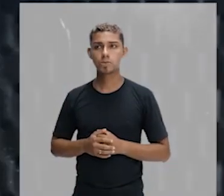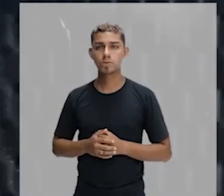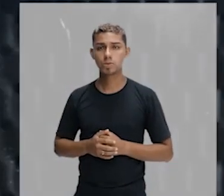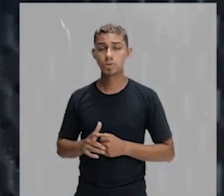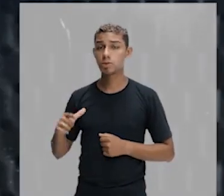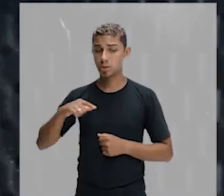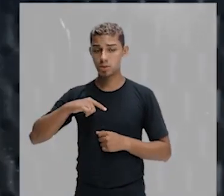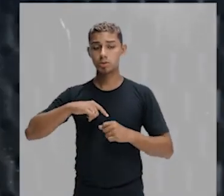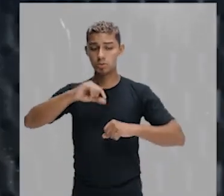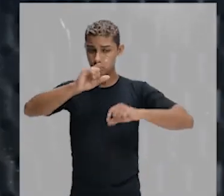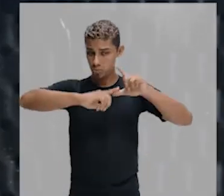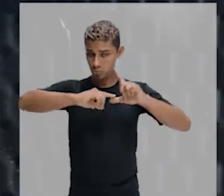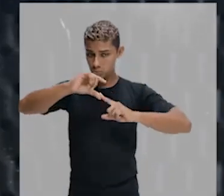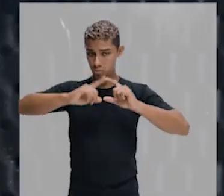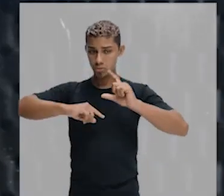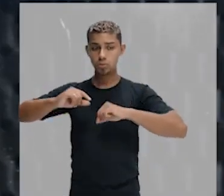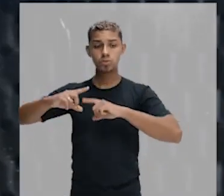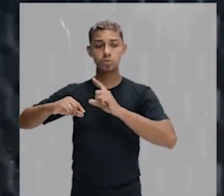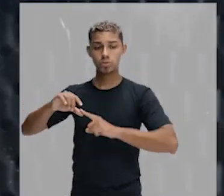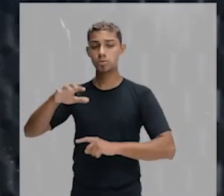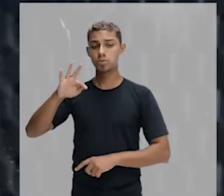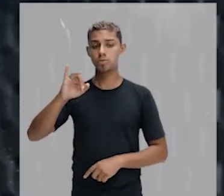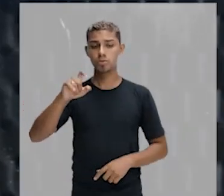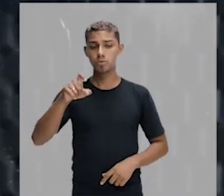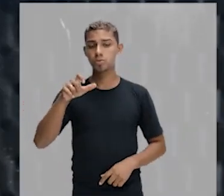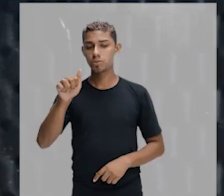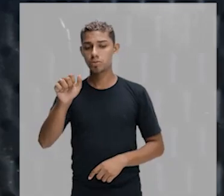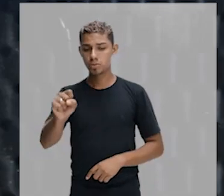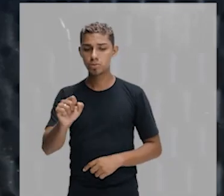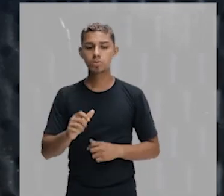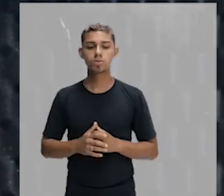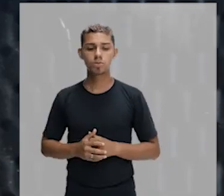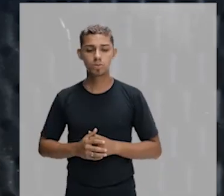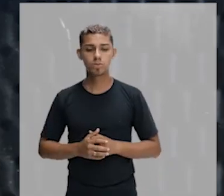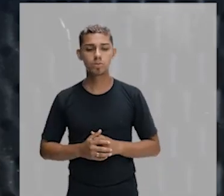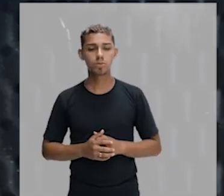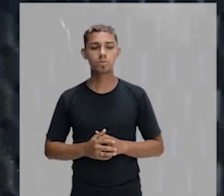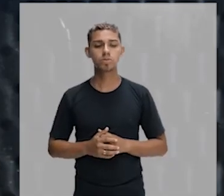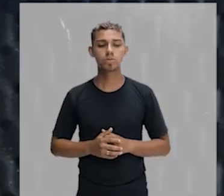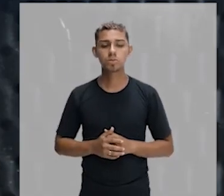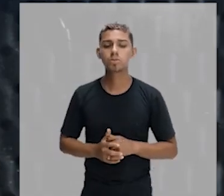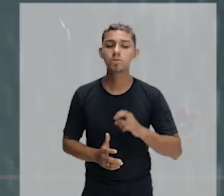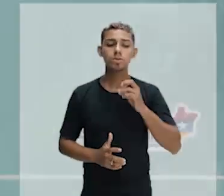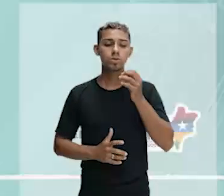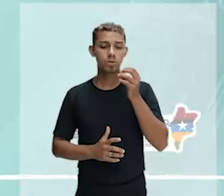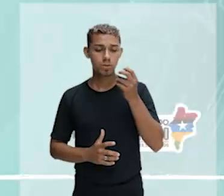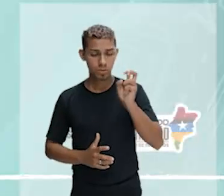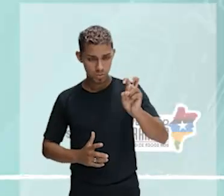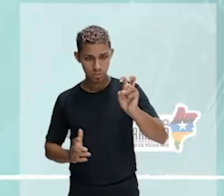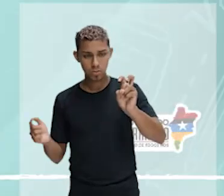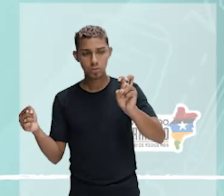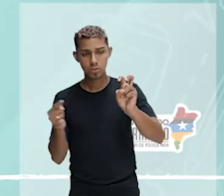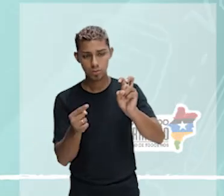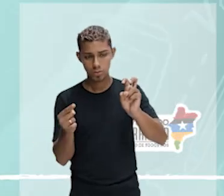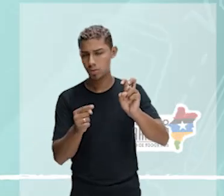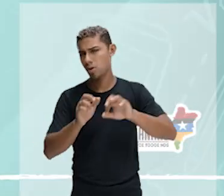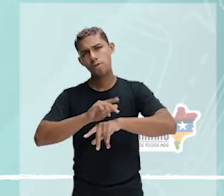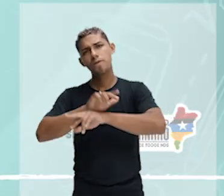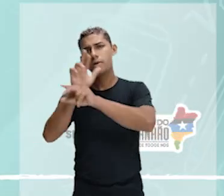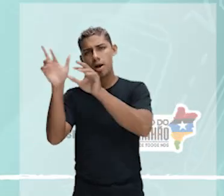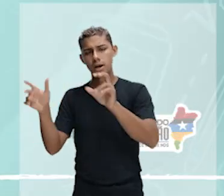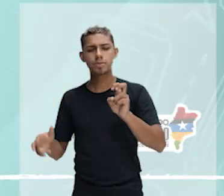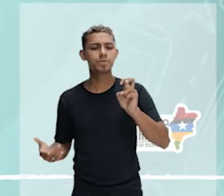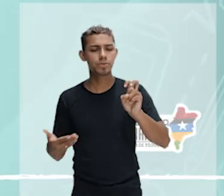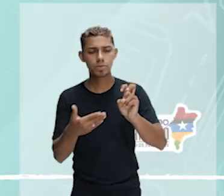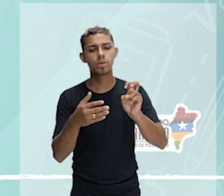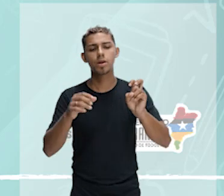nós temos essas estrelas, né, que estão aí espalhadas, estrelas que nós chamamos de estrelas fixas, né? E a última aqui que eu trouxe, existem várias, né? É